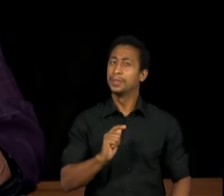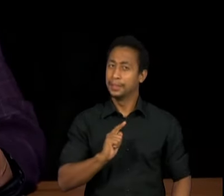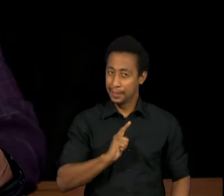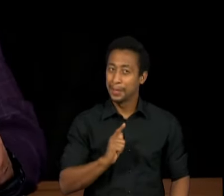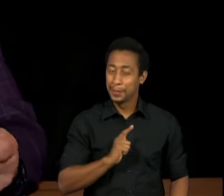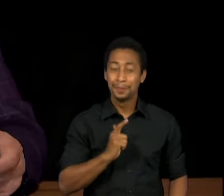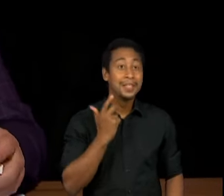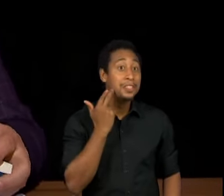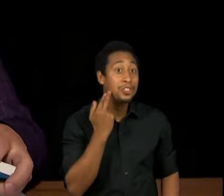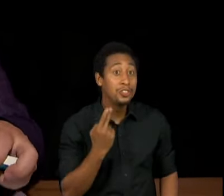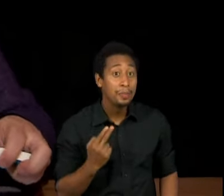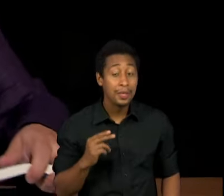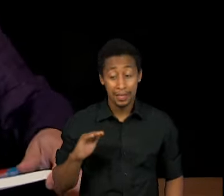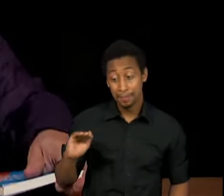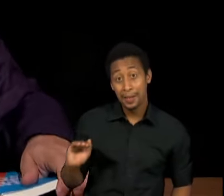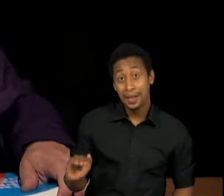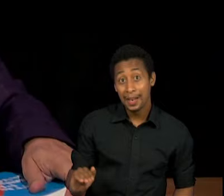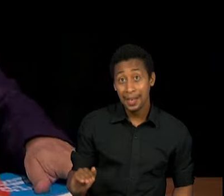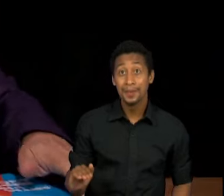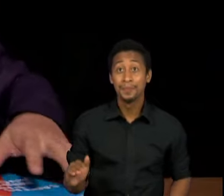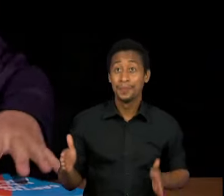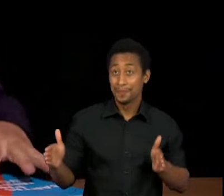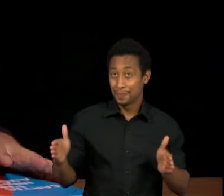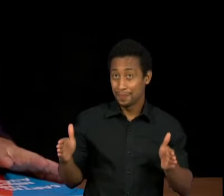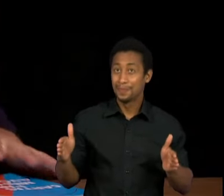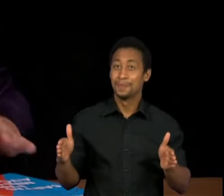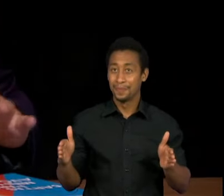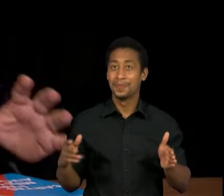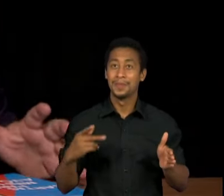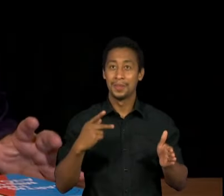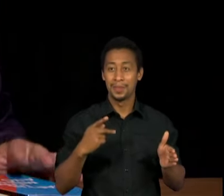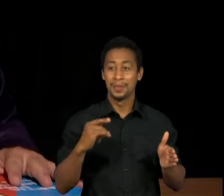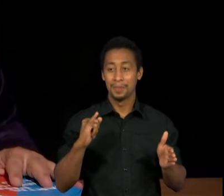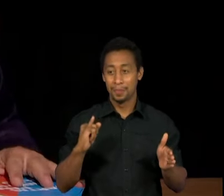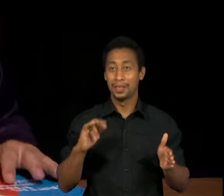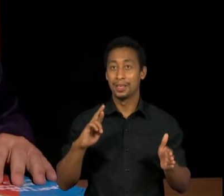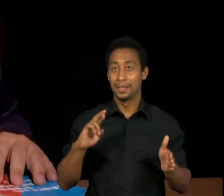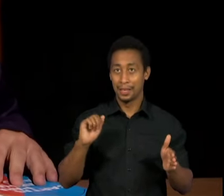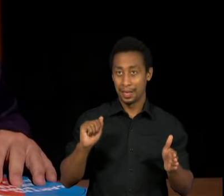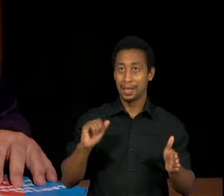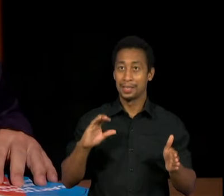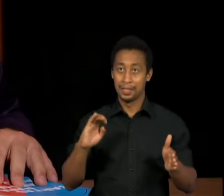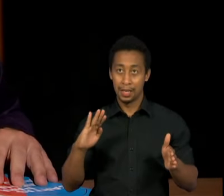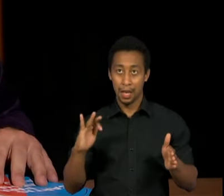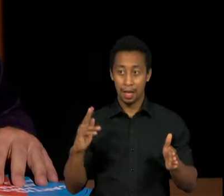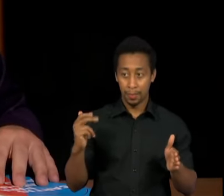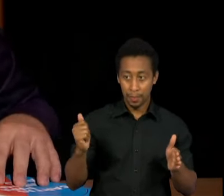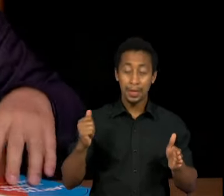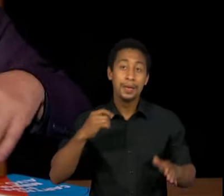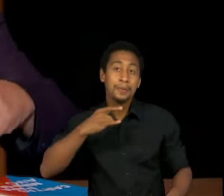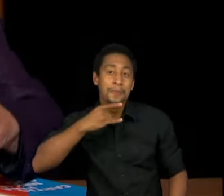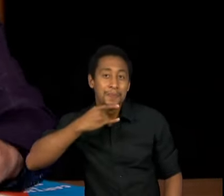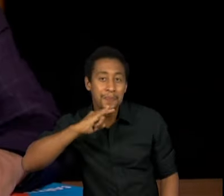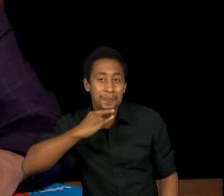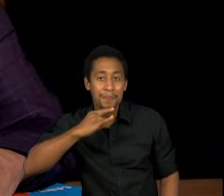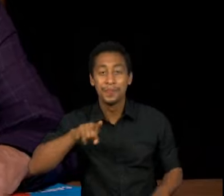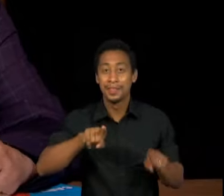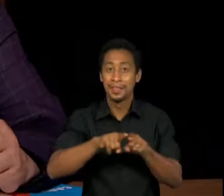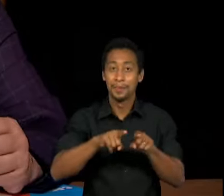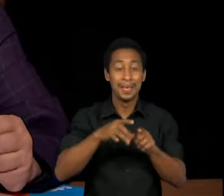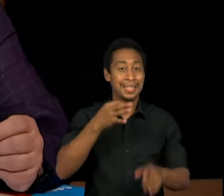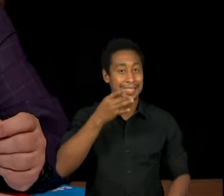Jamila é entre Santos e Piracicaba ela conta aqui da família toda e eu queria saber de Jamila da onde que